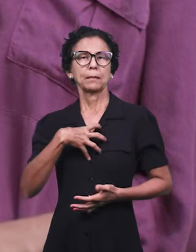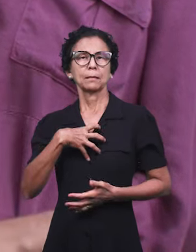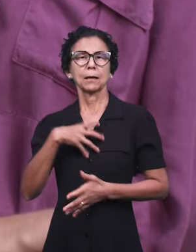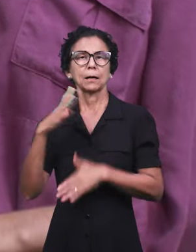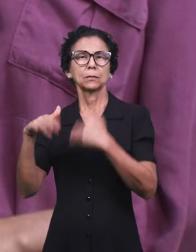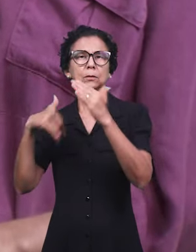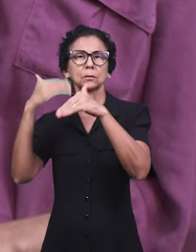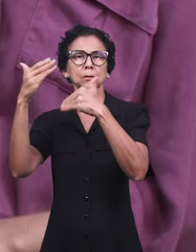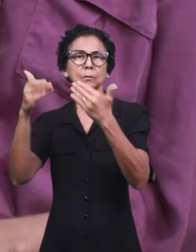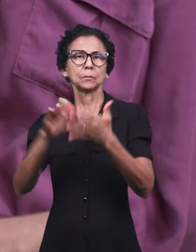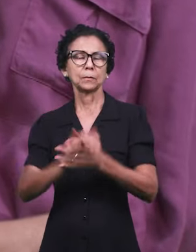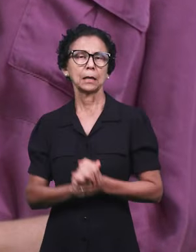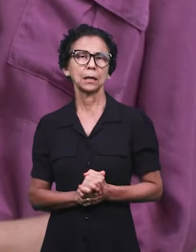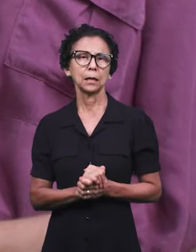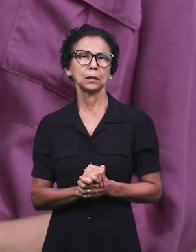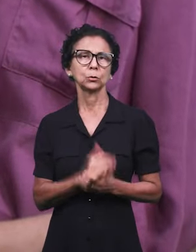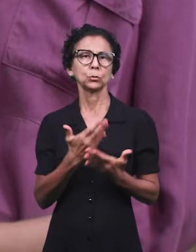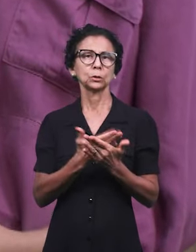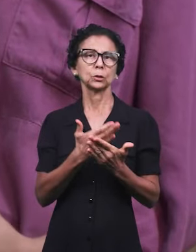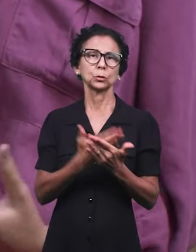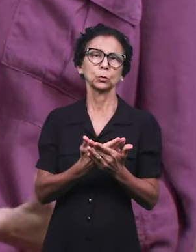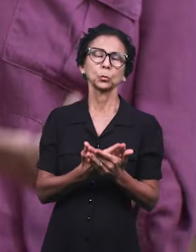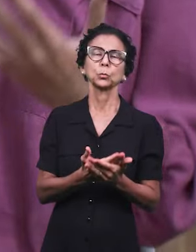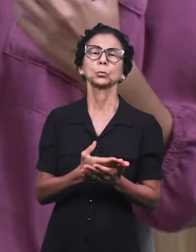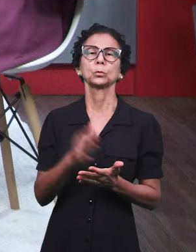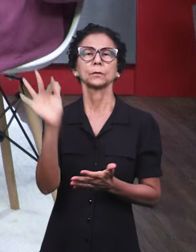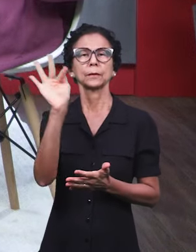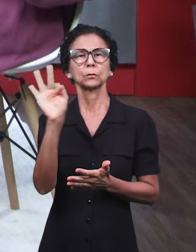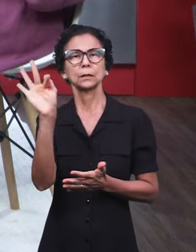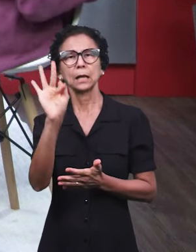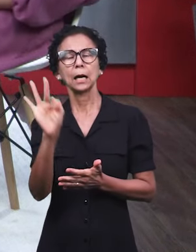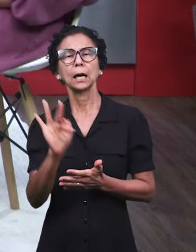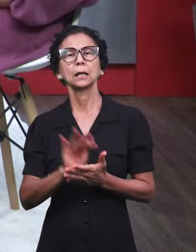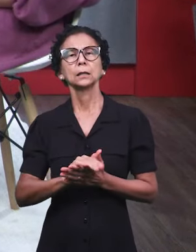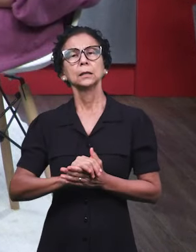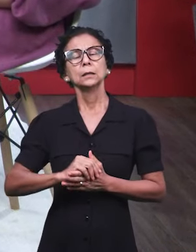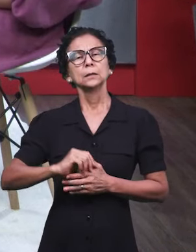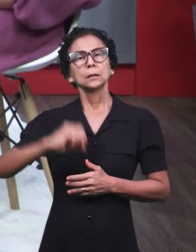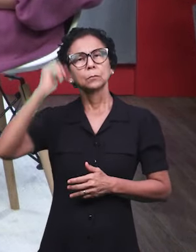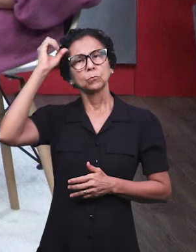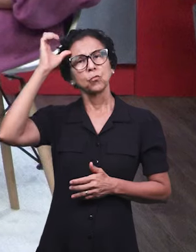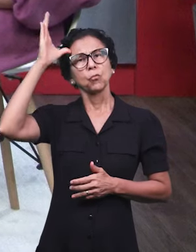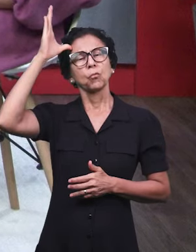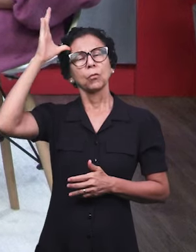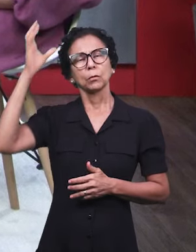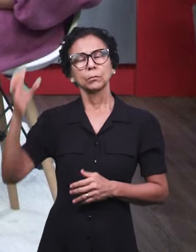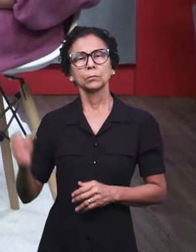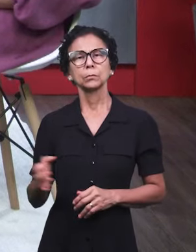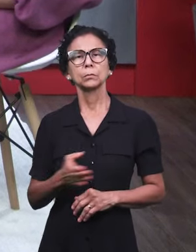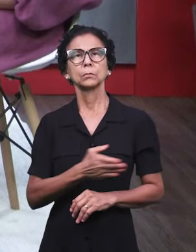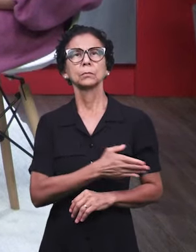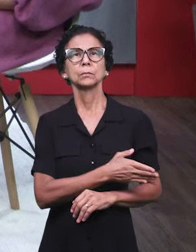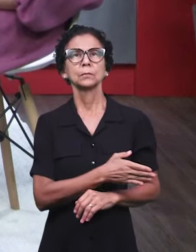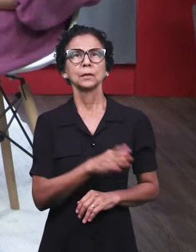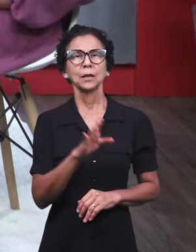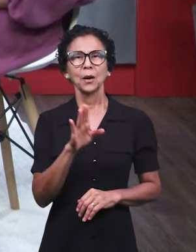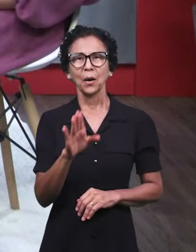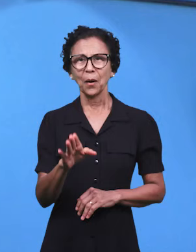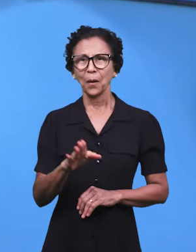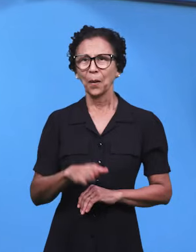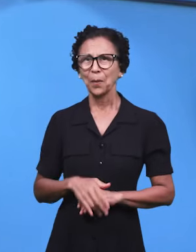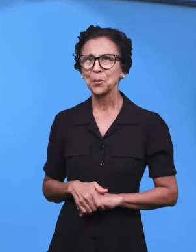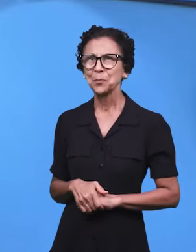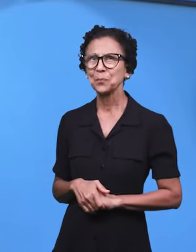um desempenho na vida acadêmica melhor e um bem-estar emocional. E quais são os mitos comuns? Olha